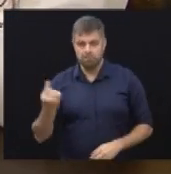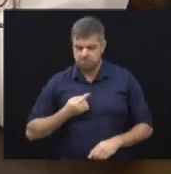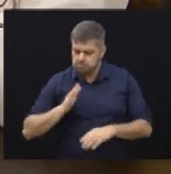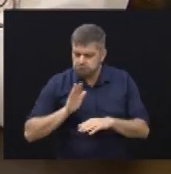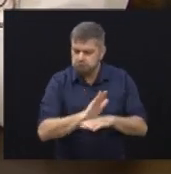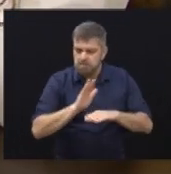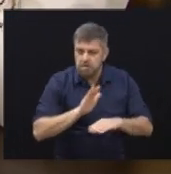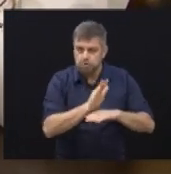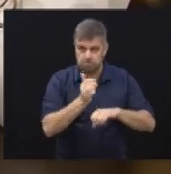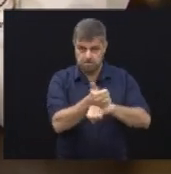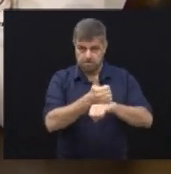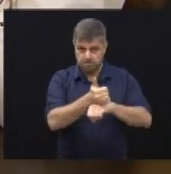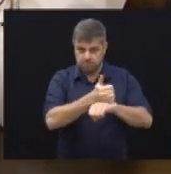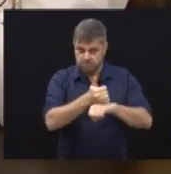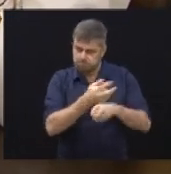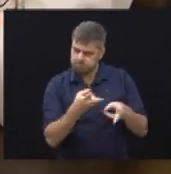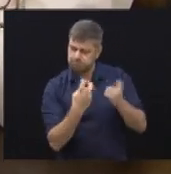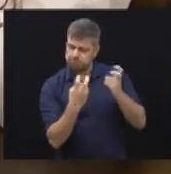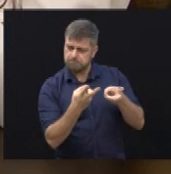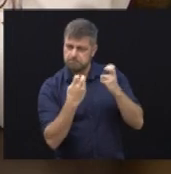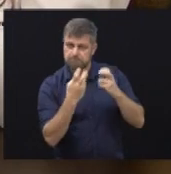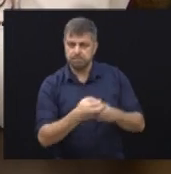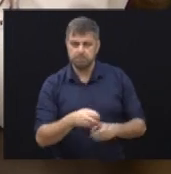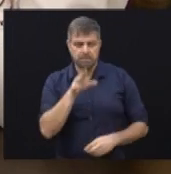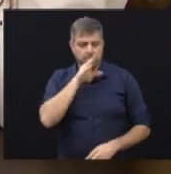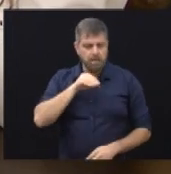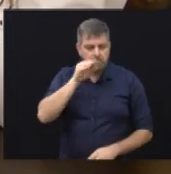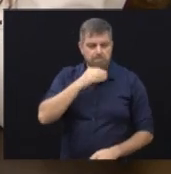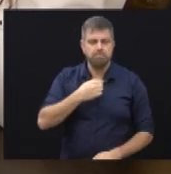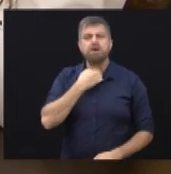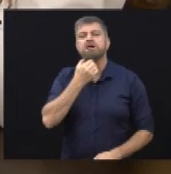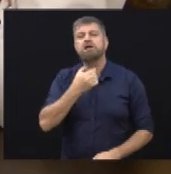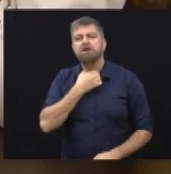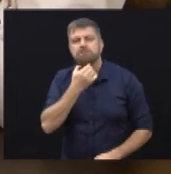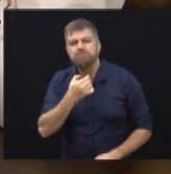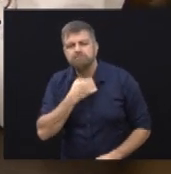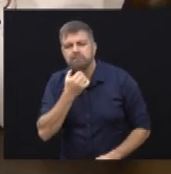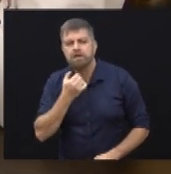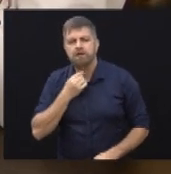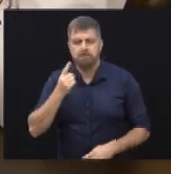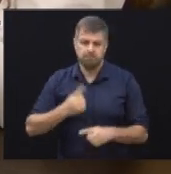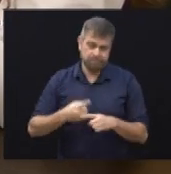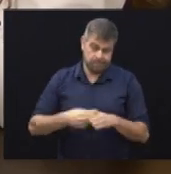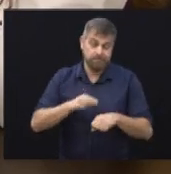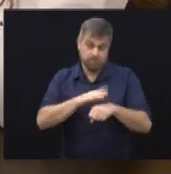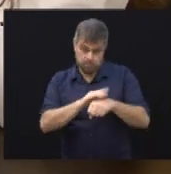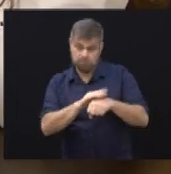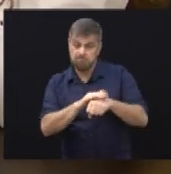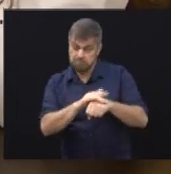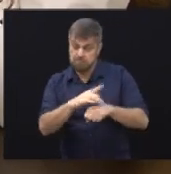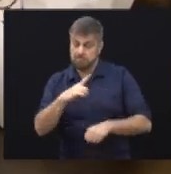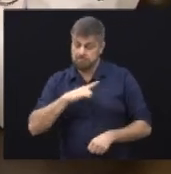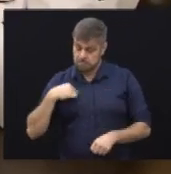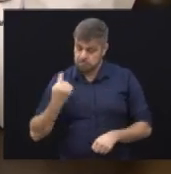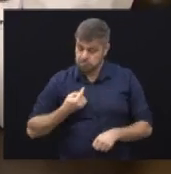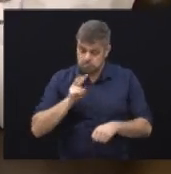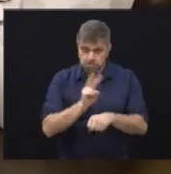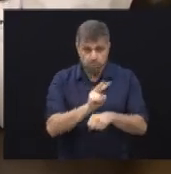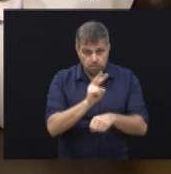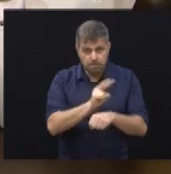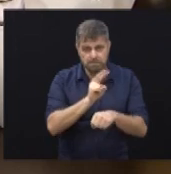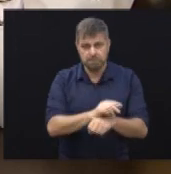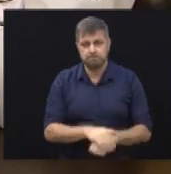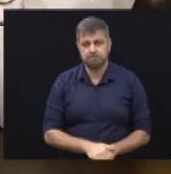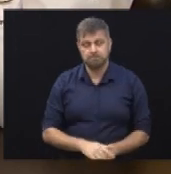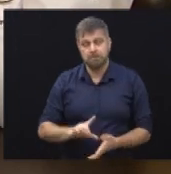né? Algumas alterações de fala e de voz por conta de algumas patologias, tudo. E aí, com